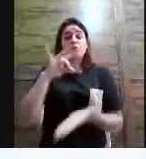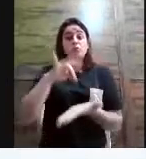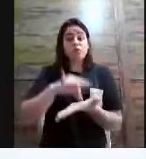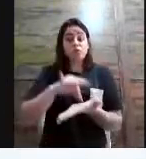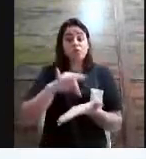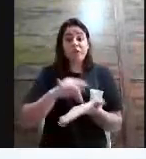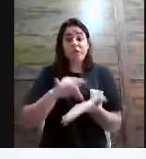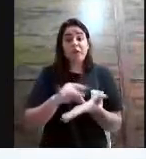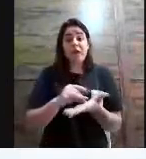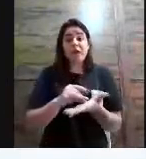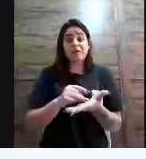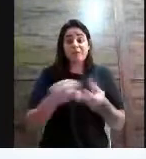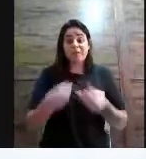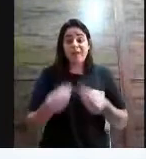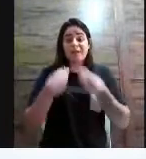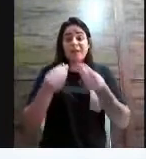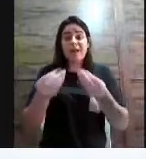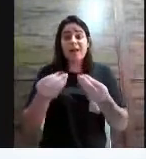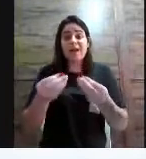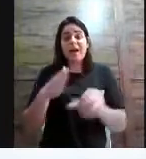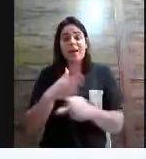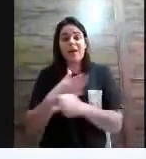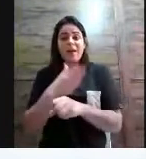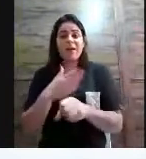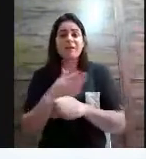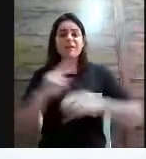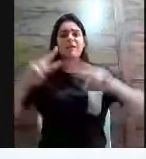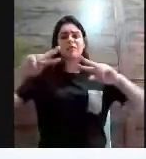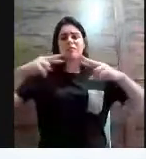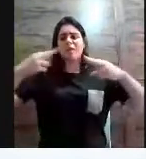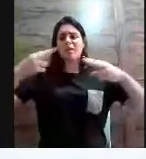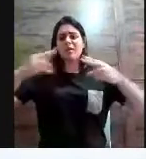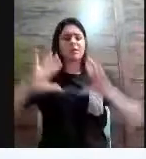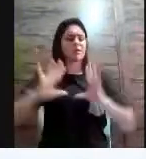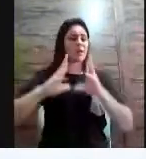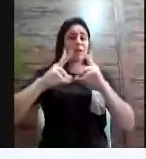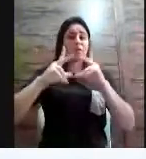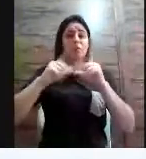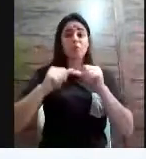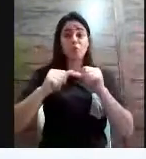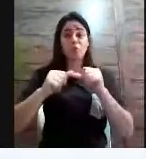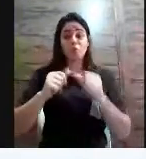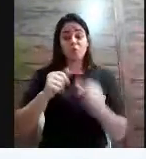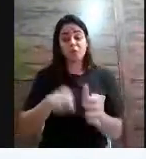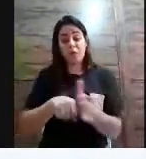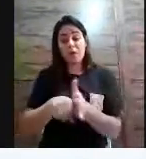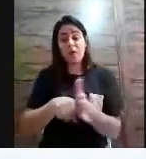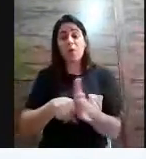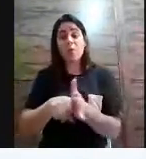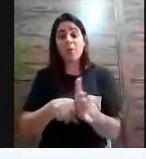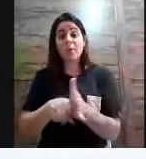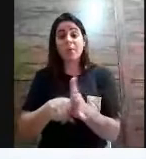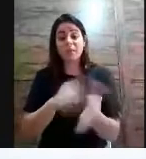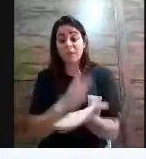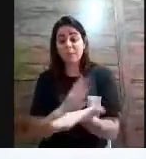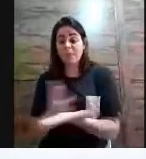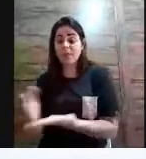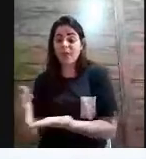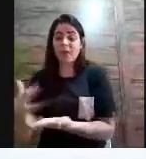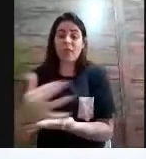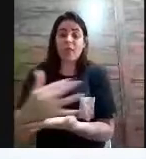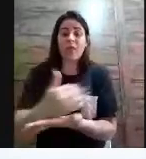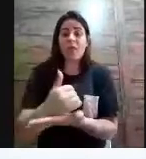acesso às informações e procuram, dentro do possível, fazer diagnóstico, fazer acompanhamento